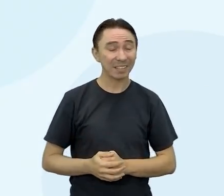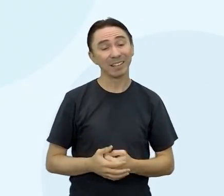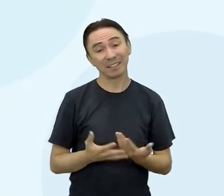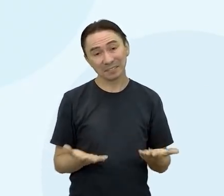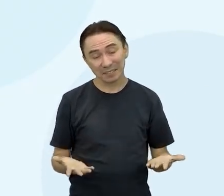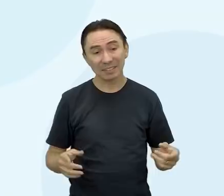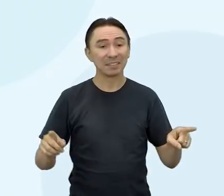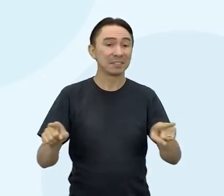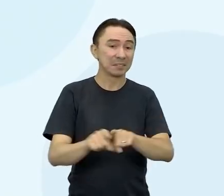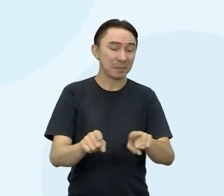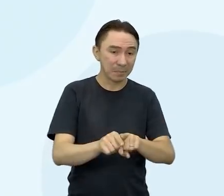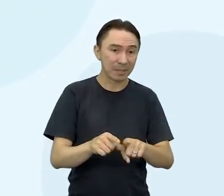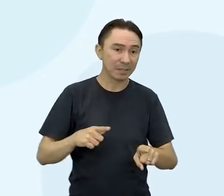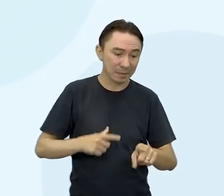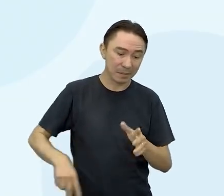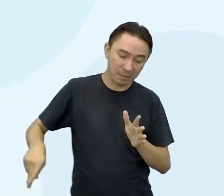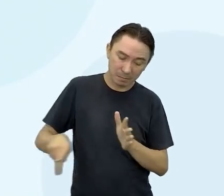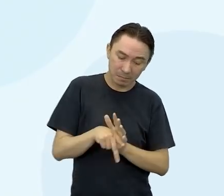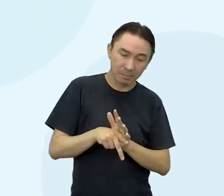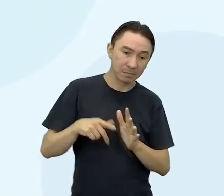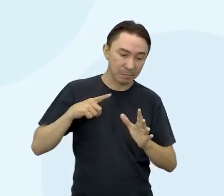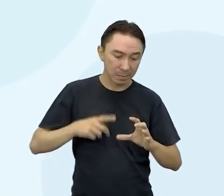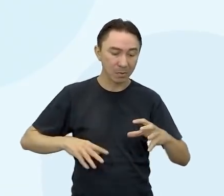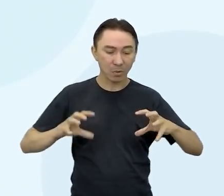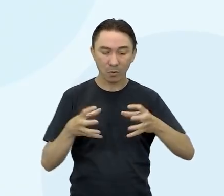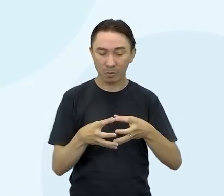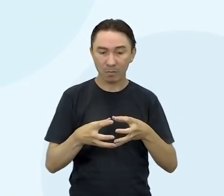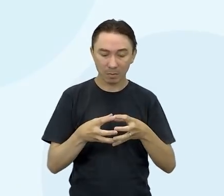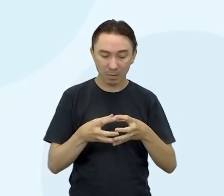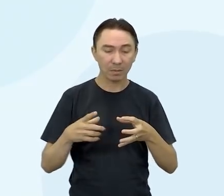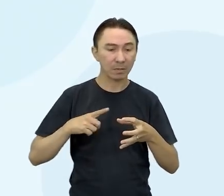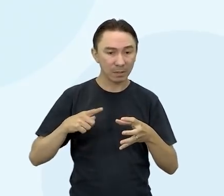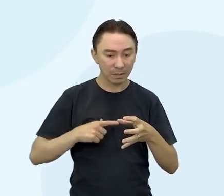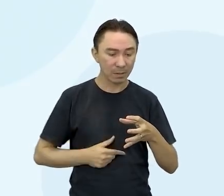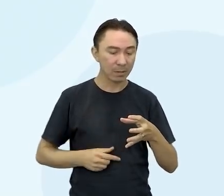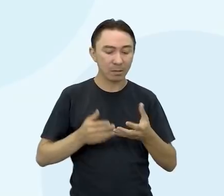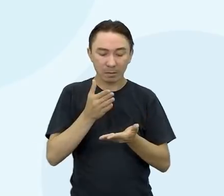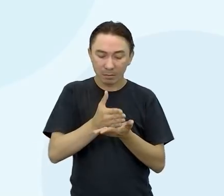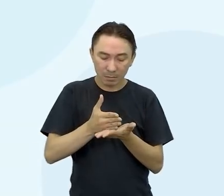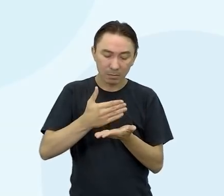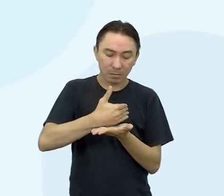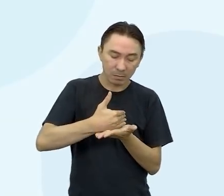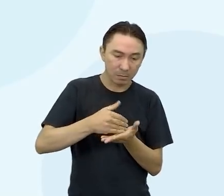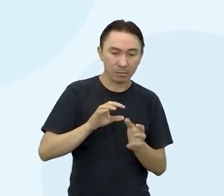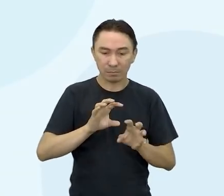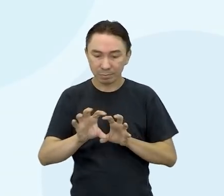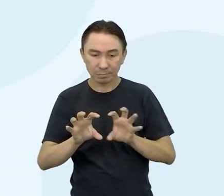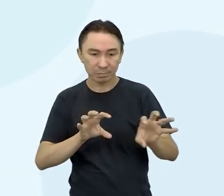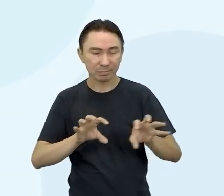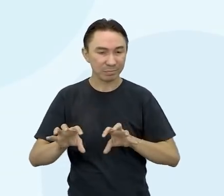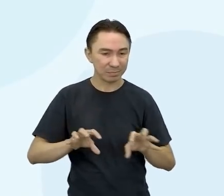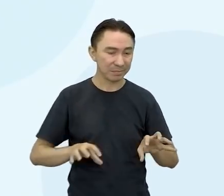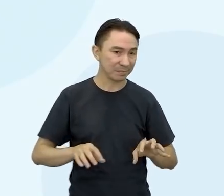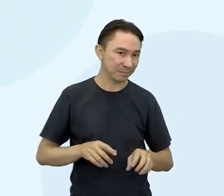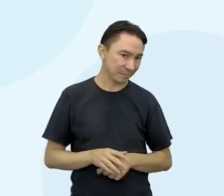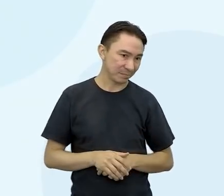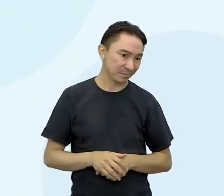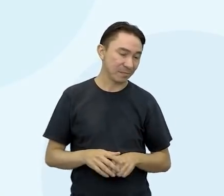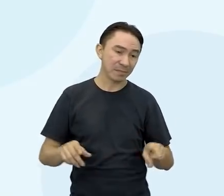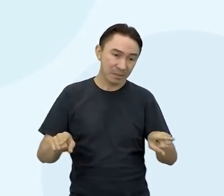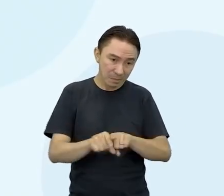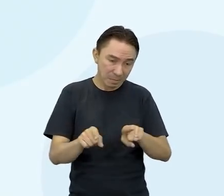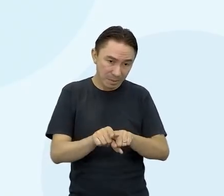de agrupamentos produtivos. Então, principalmente em ciências humanas, a gente tem muitas vezes essa